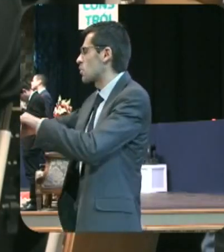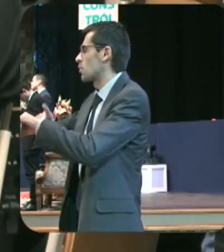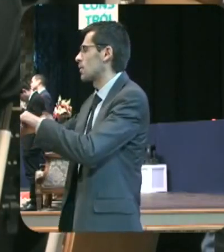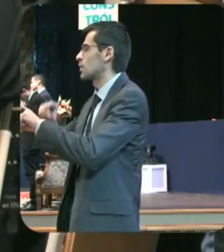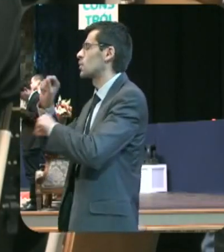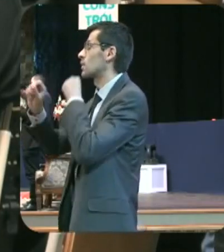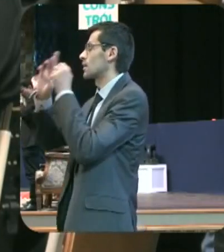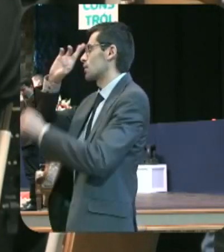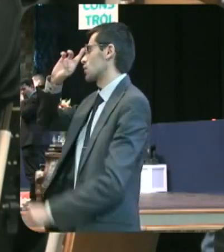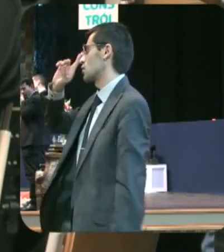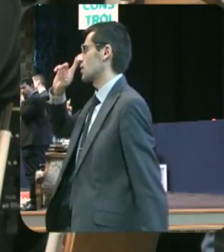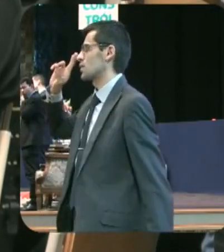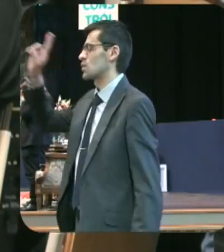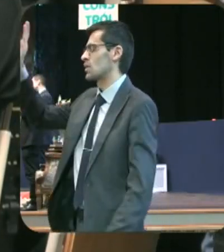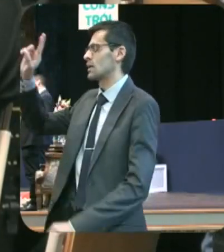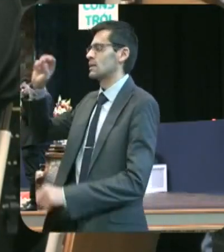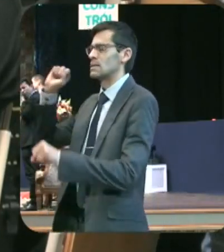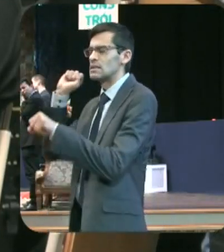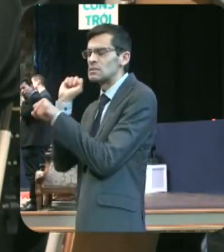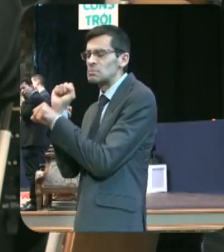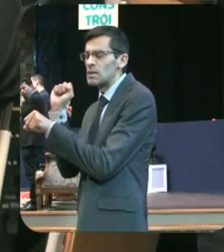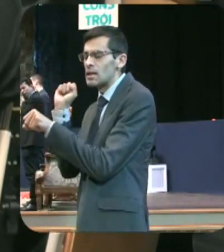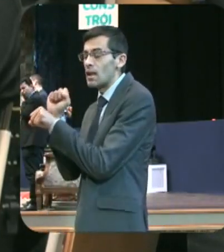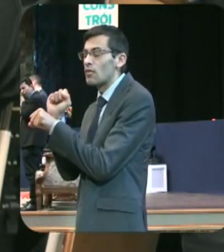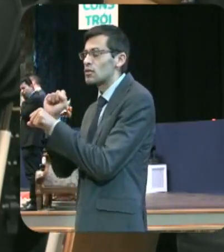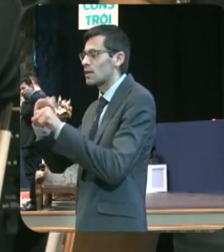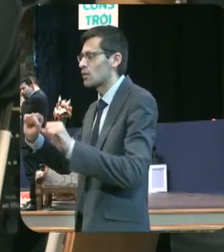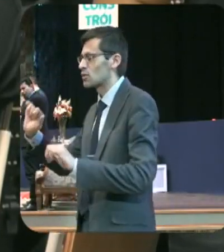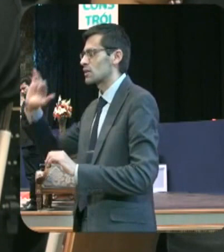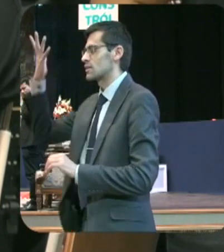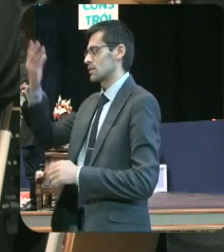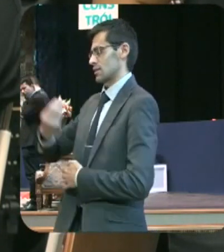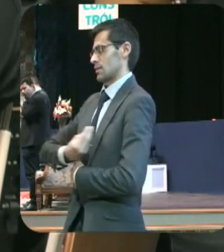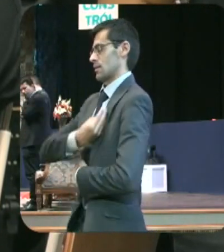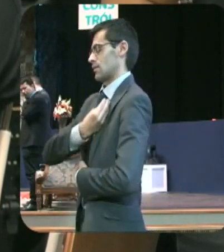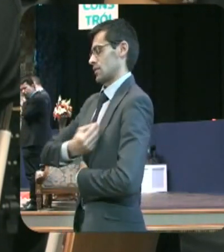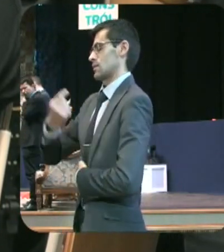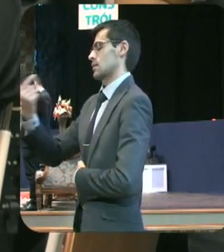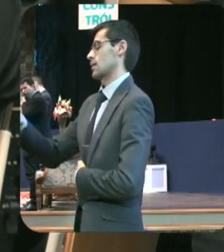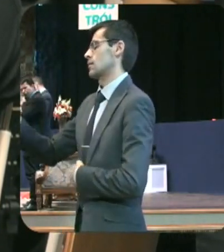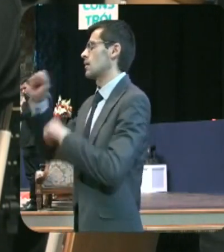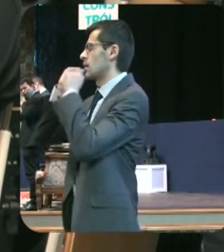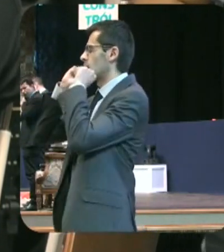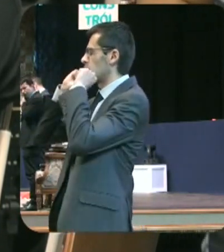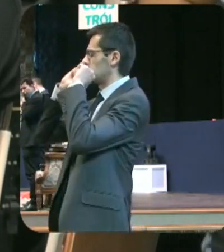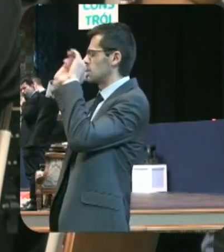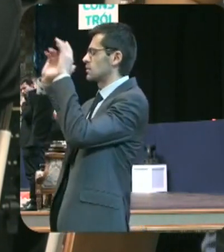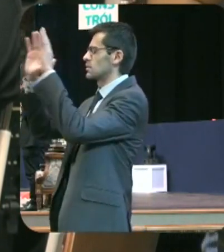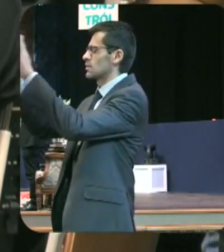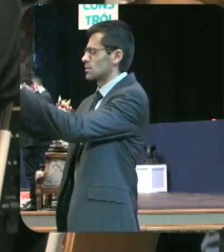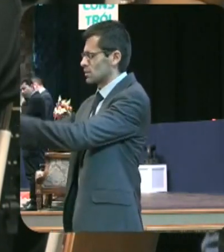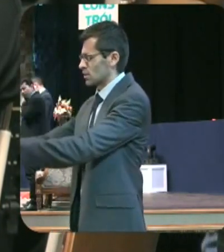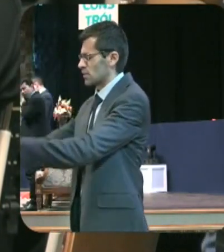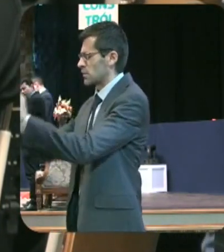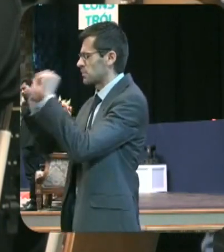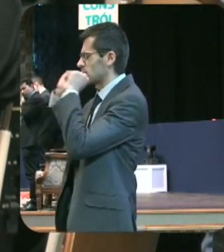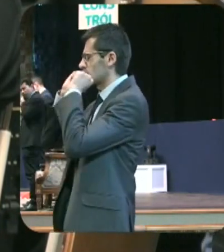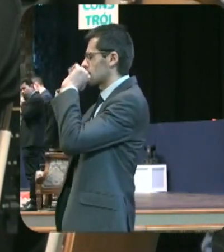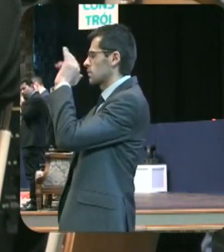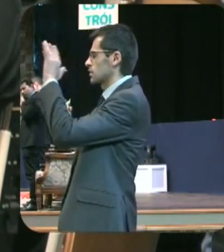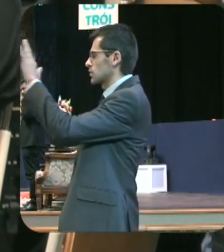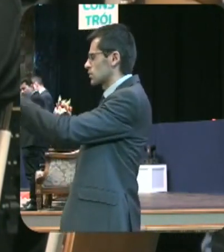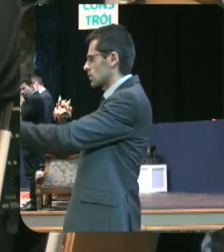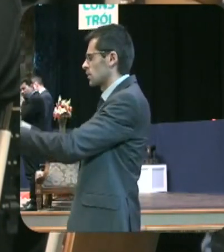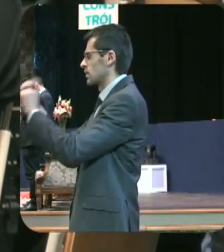que o Senhor esperava que acontecesse na vida deles. Abençoa, Pai,